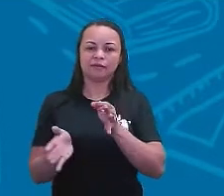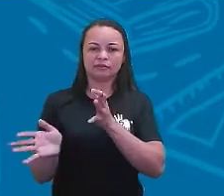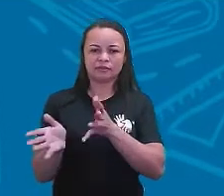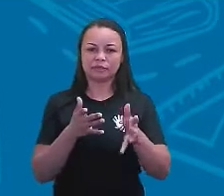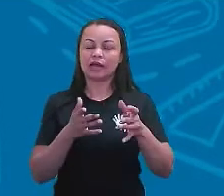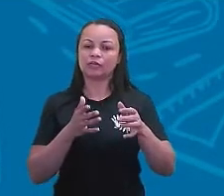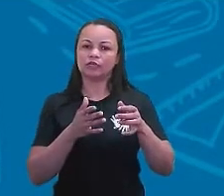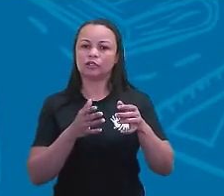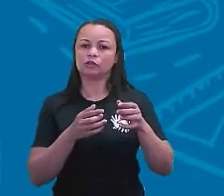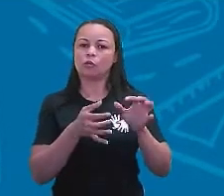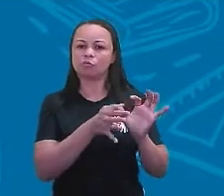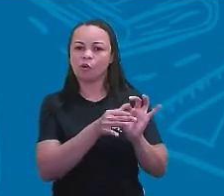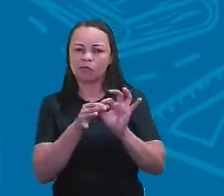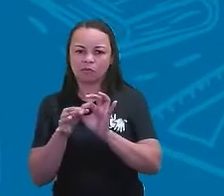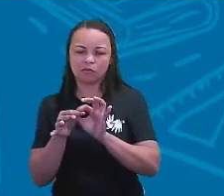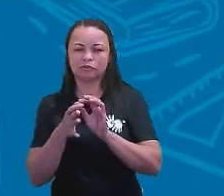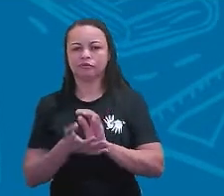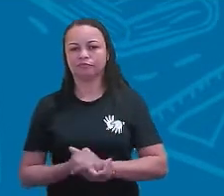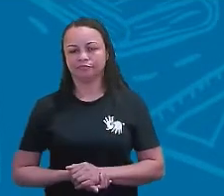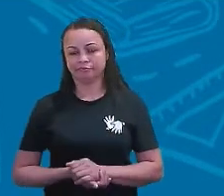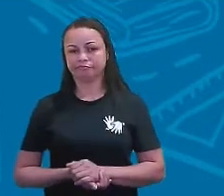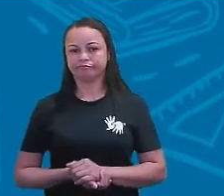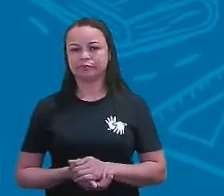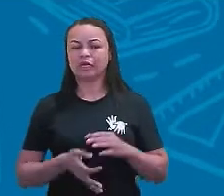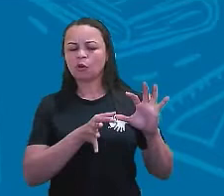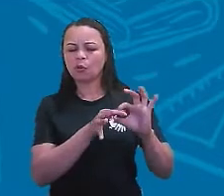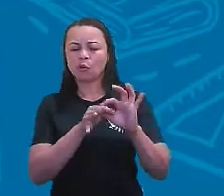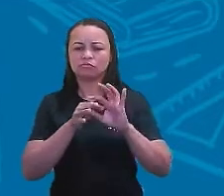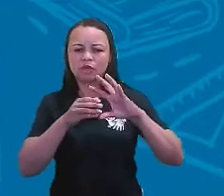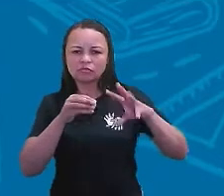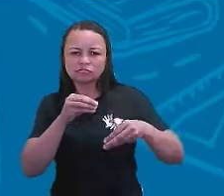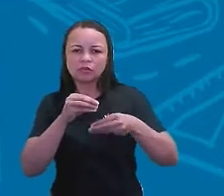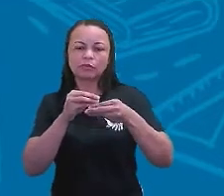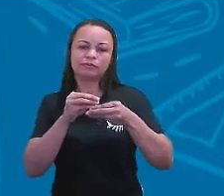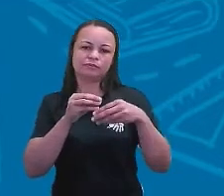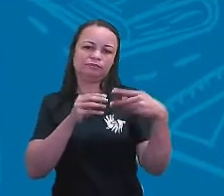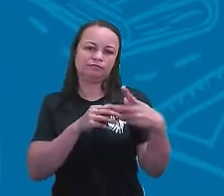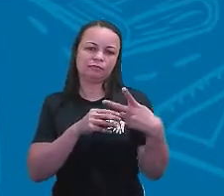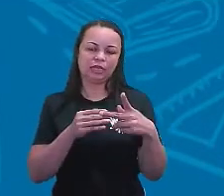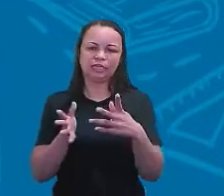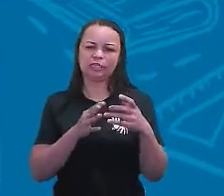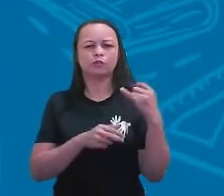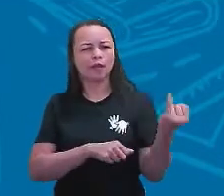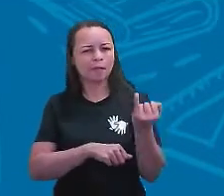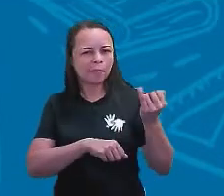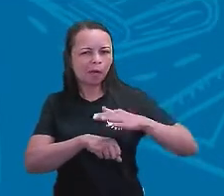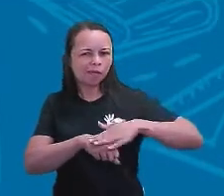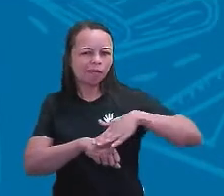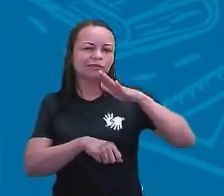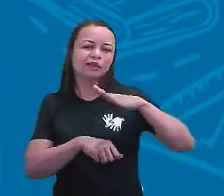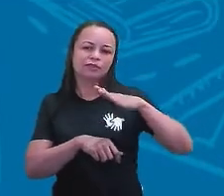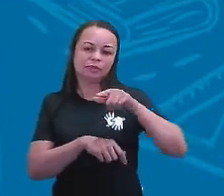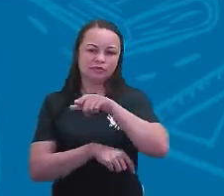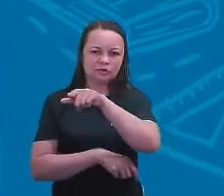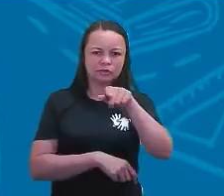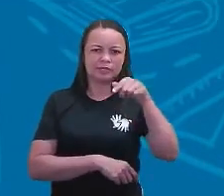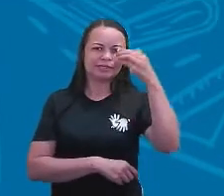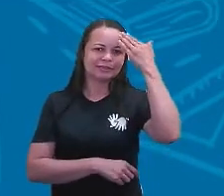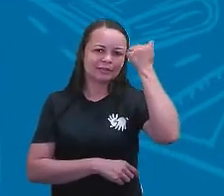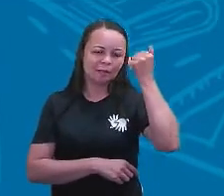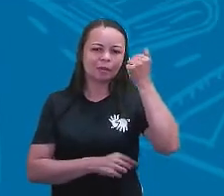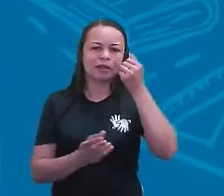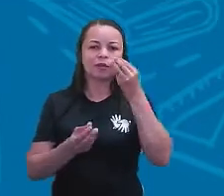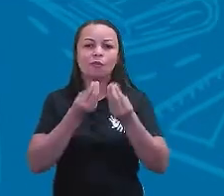gente tem muito a dizer que o contexto em que estão inseridos é super importante para você saber